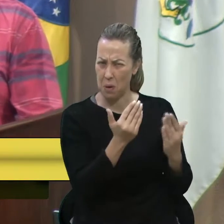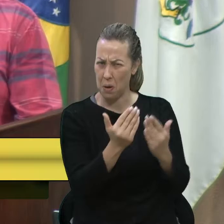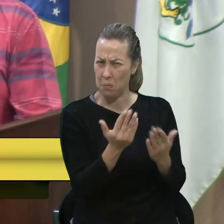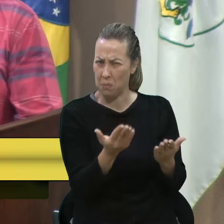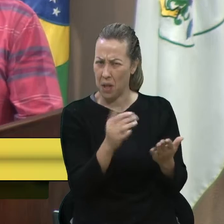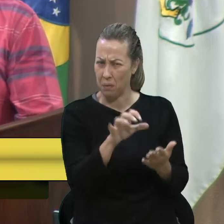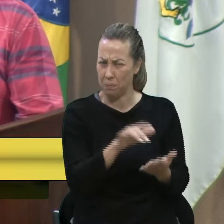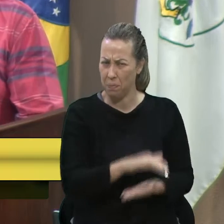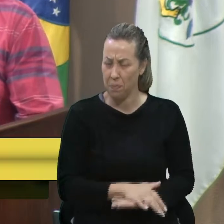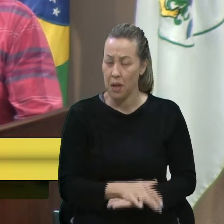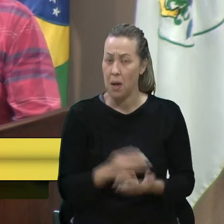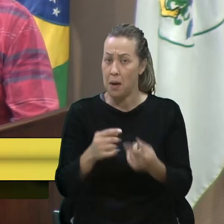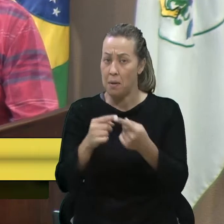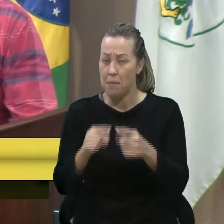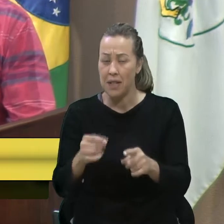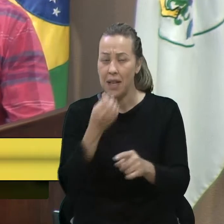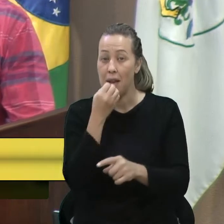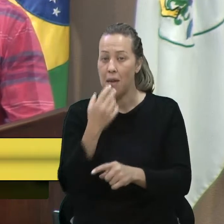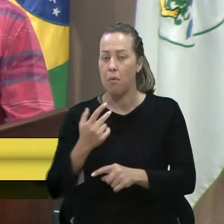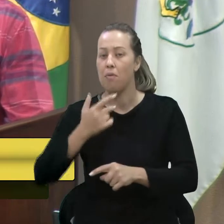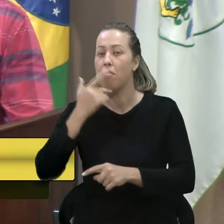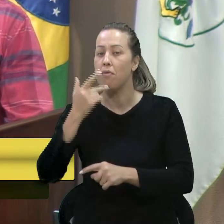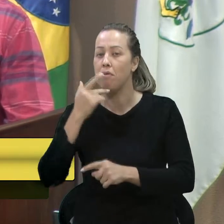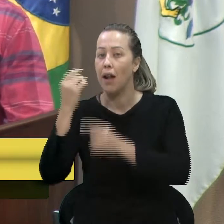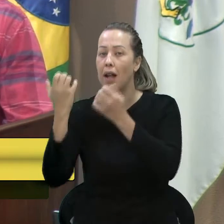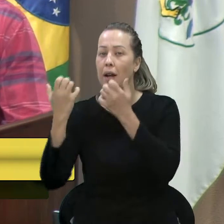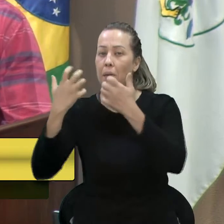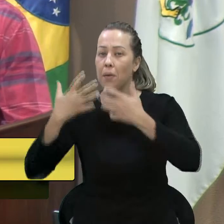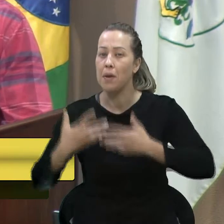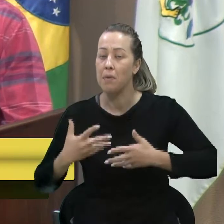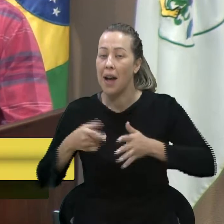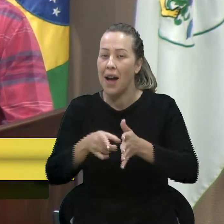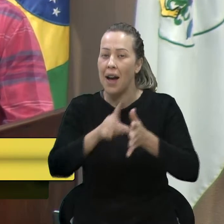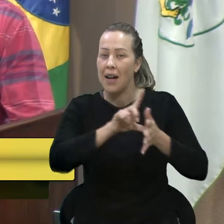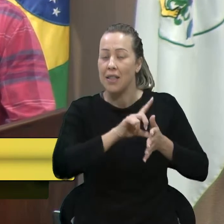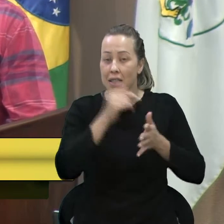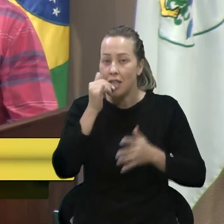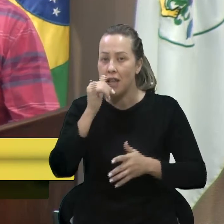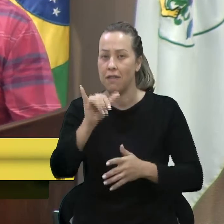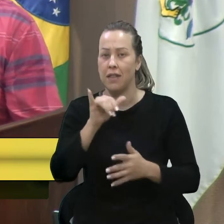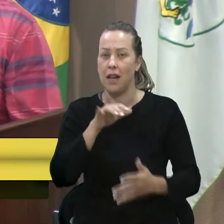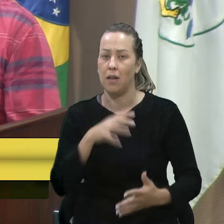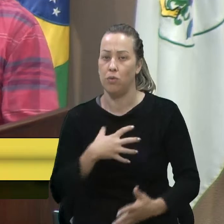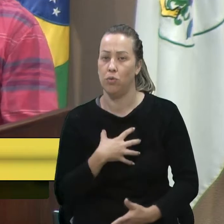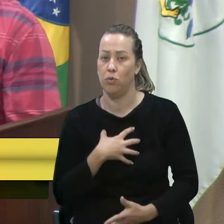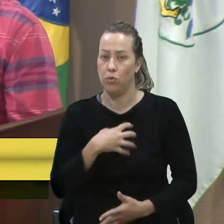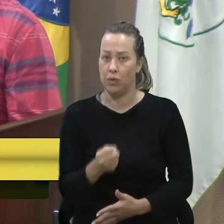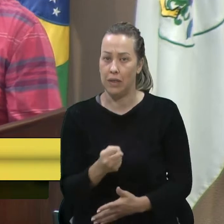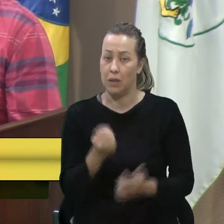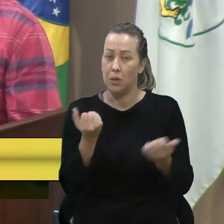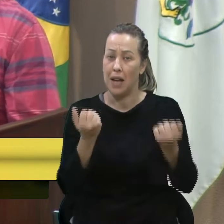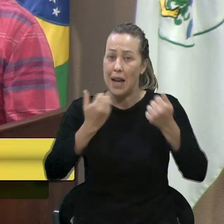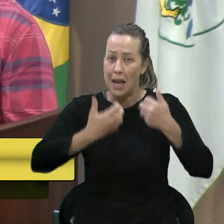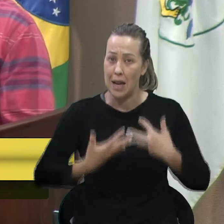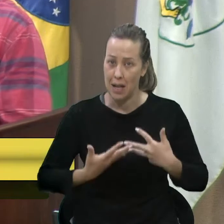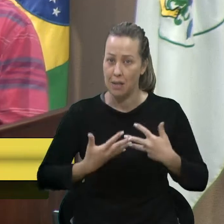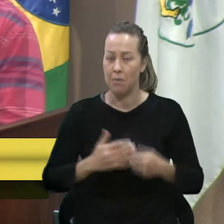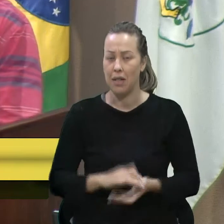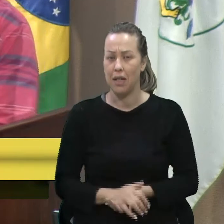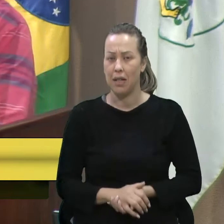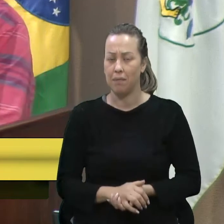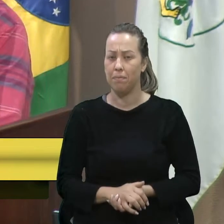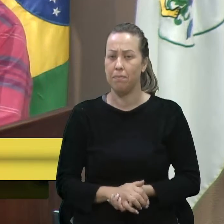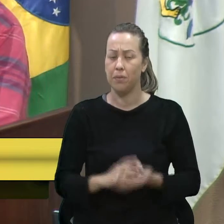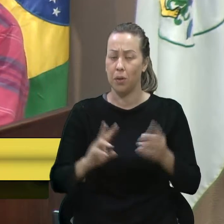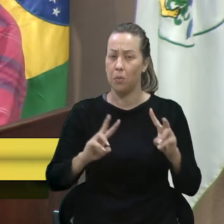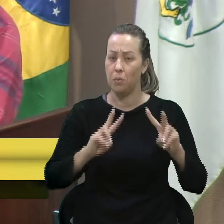Mas falar é a melhor solução para a gente prevenir o suicídio, é falando dele. E esse assunto a gente já